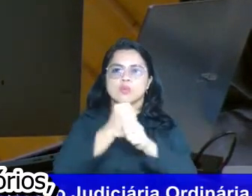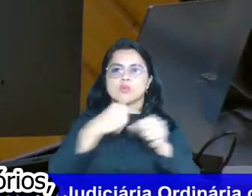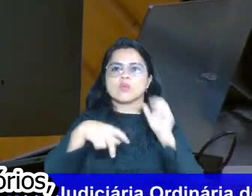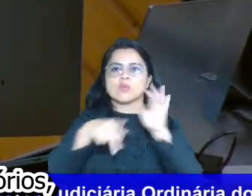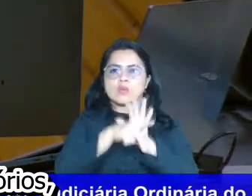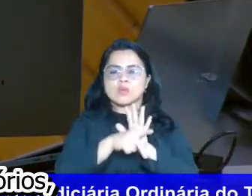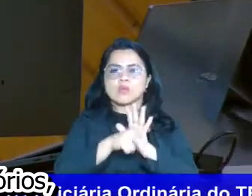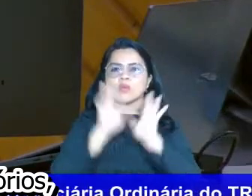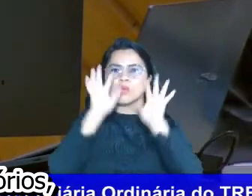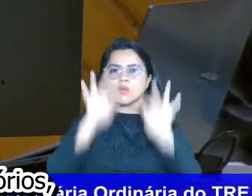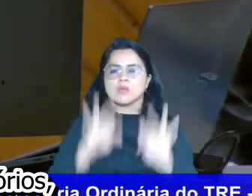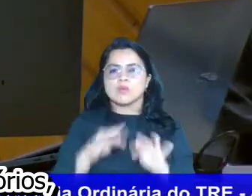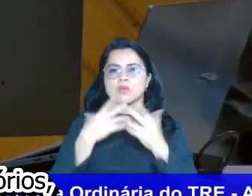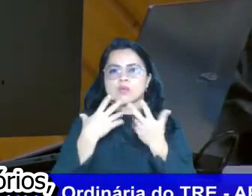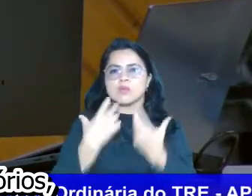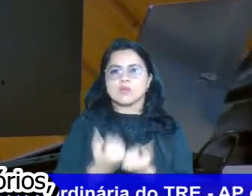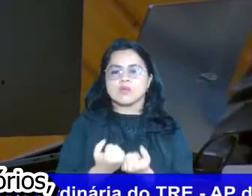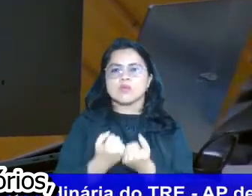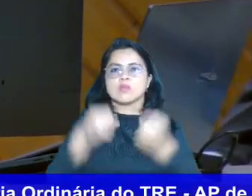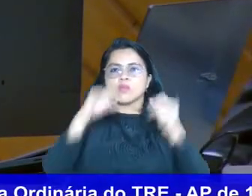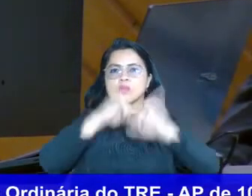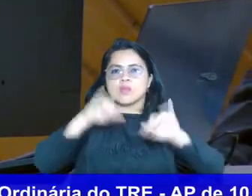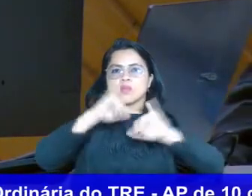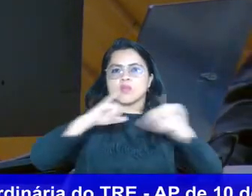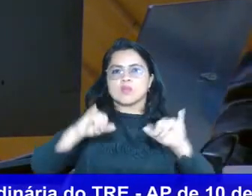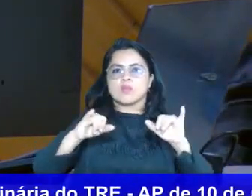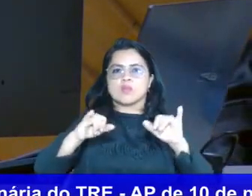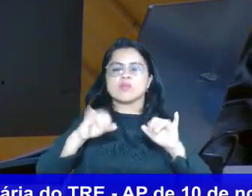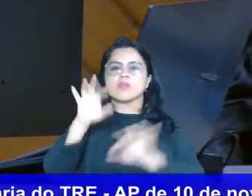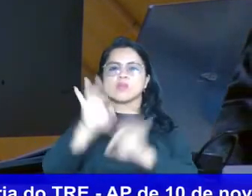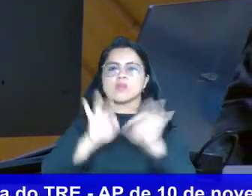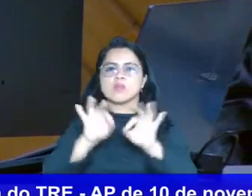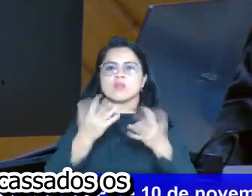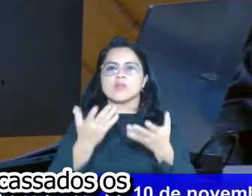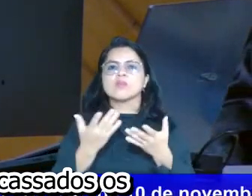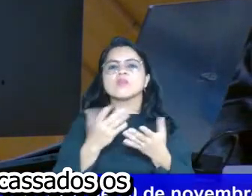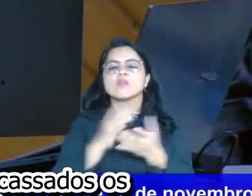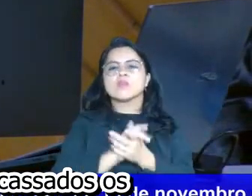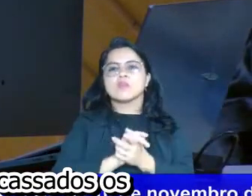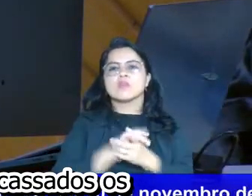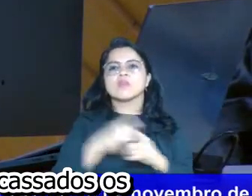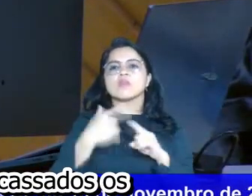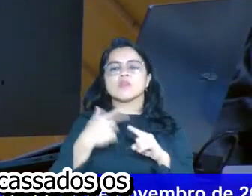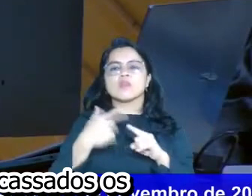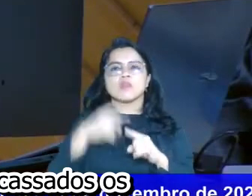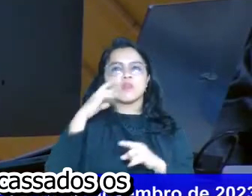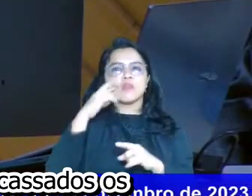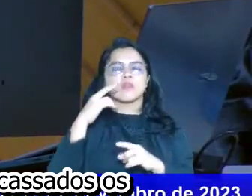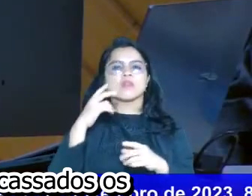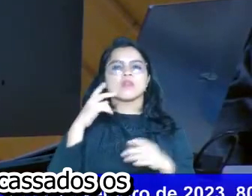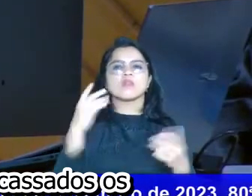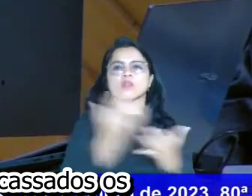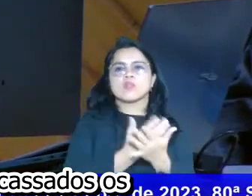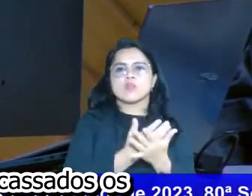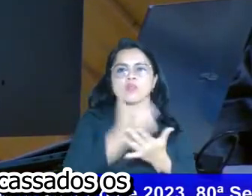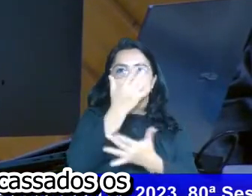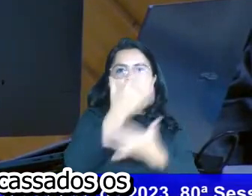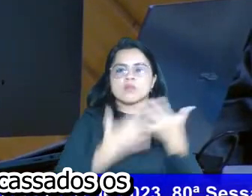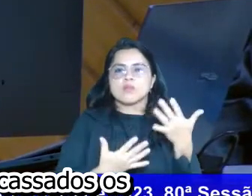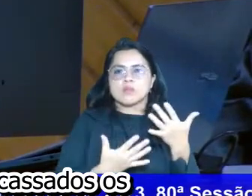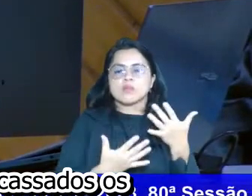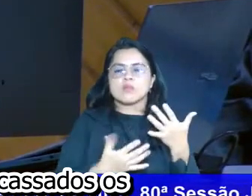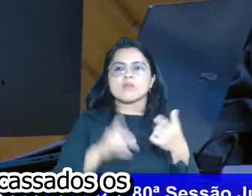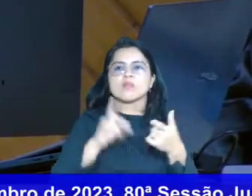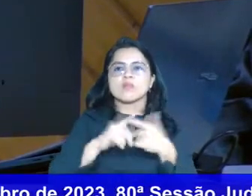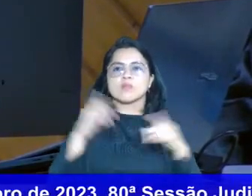final, pugnou pelo acolhimento dos aclaratórios e concessão de efeitos infringentes, para que seja julgada procedente a representação